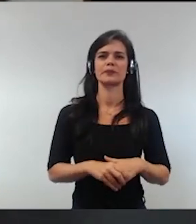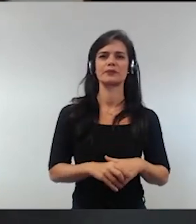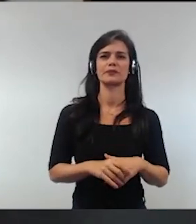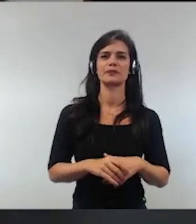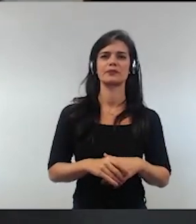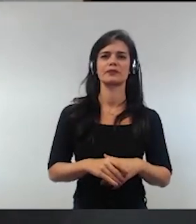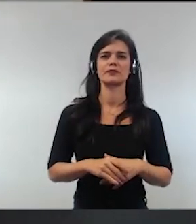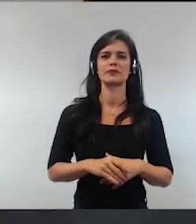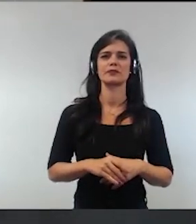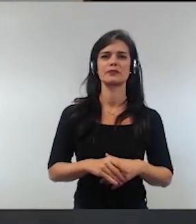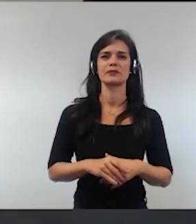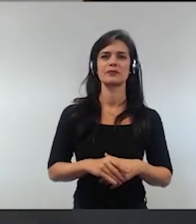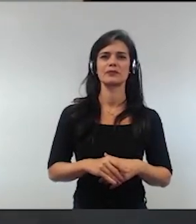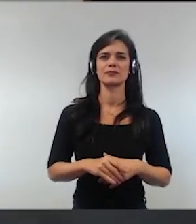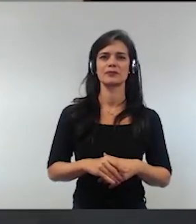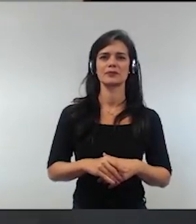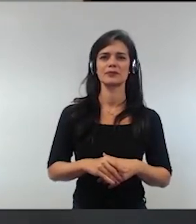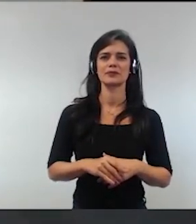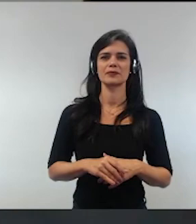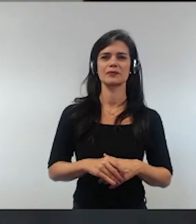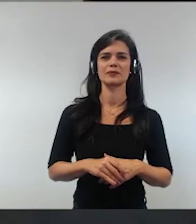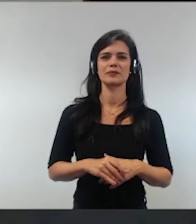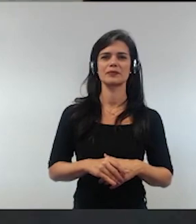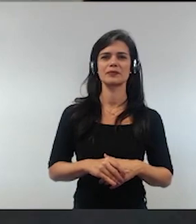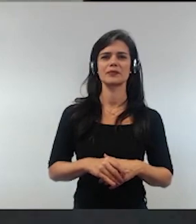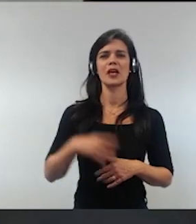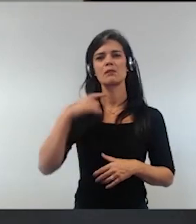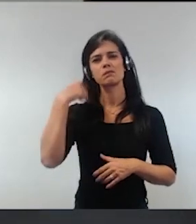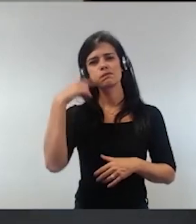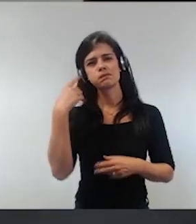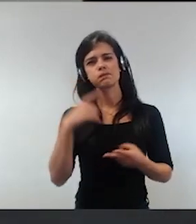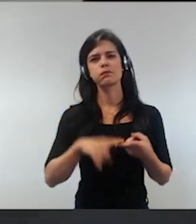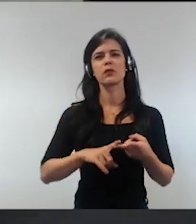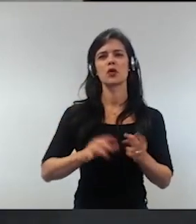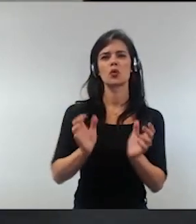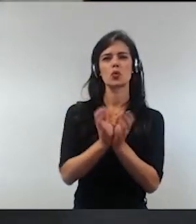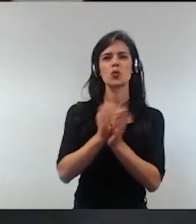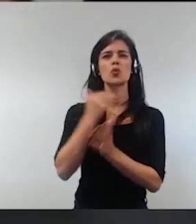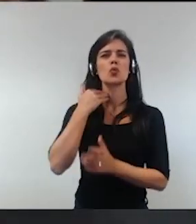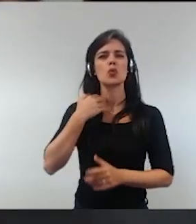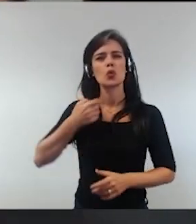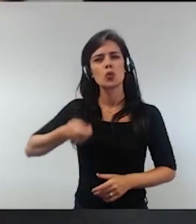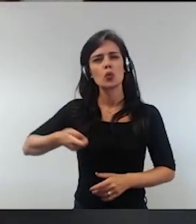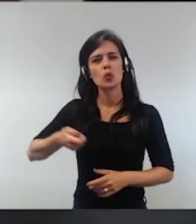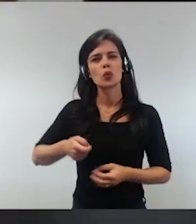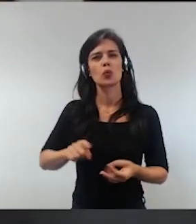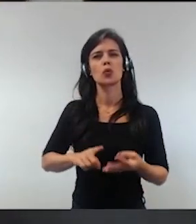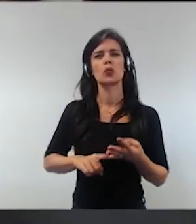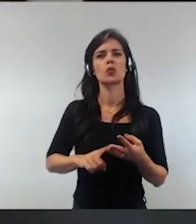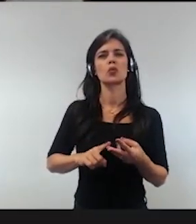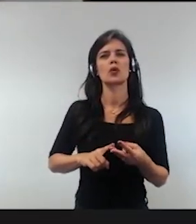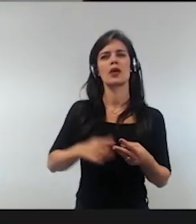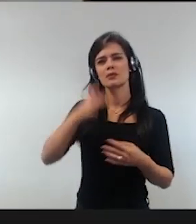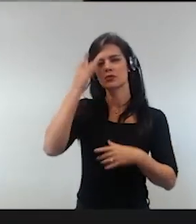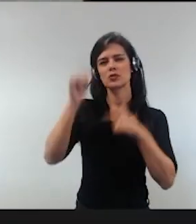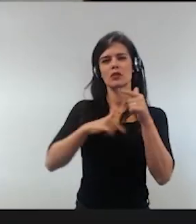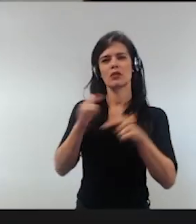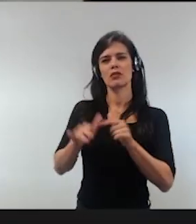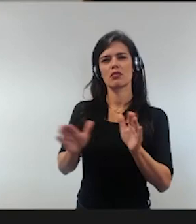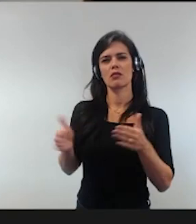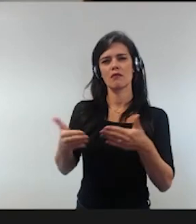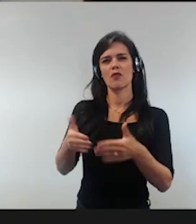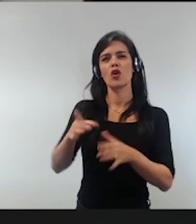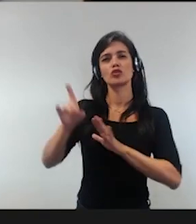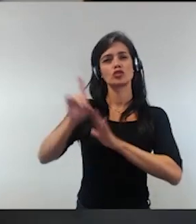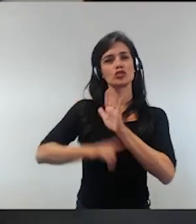à questão dos advogados, da classe jurídica, dos juízes, dos operadores do direito,